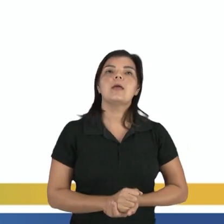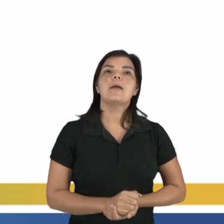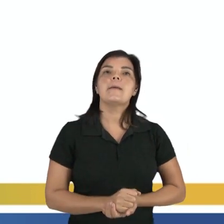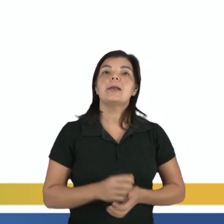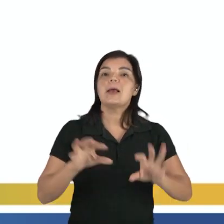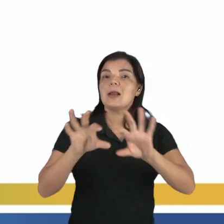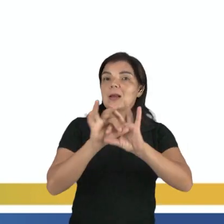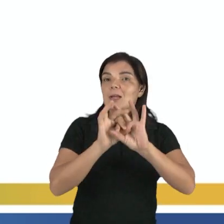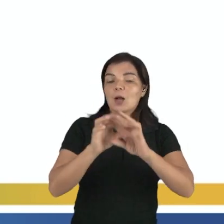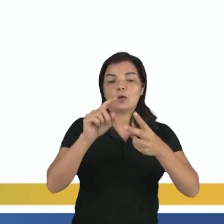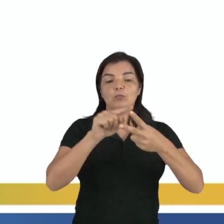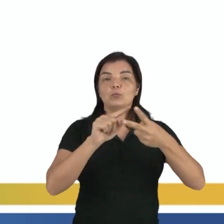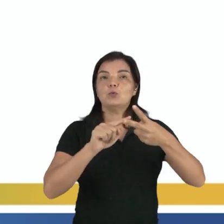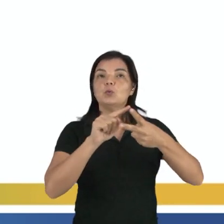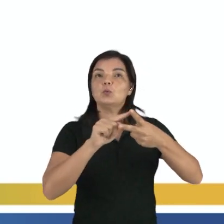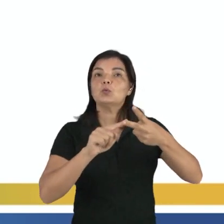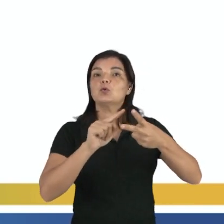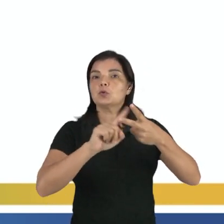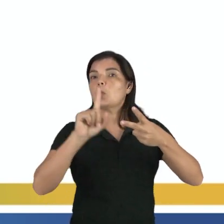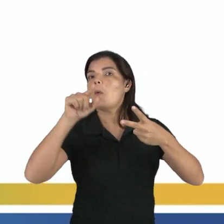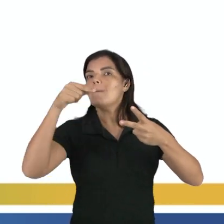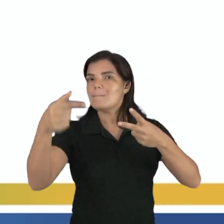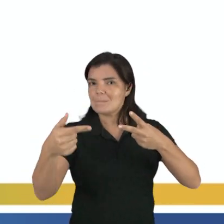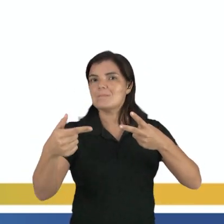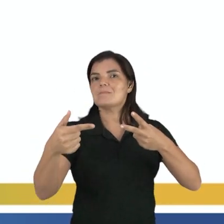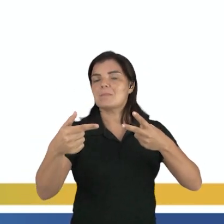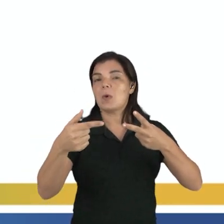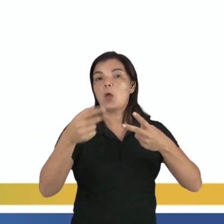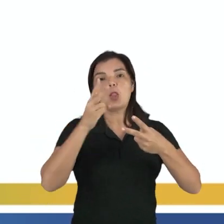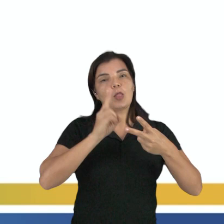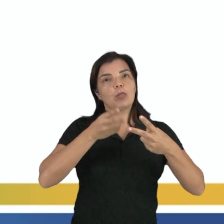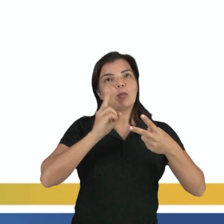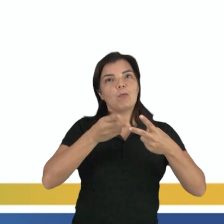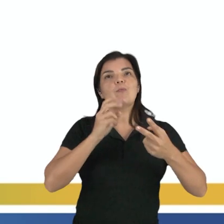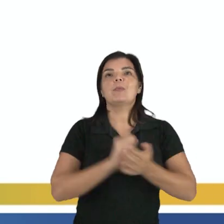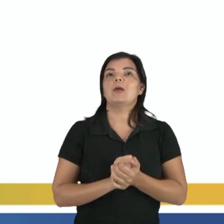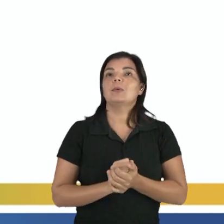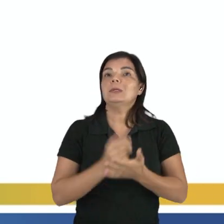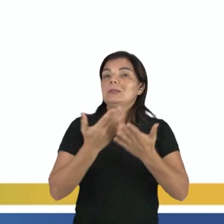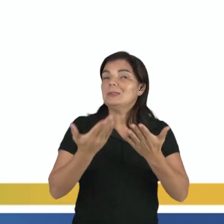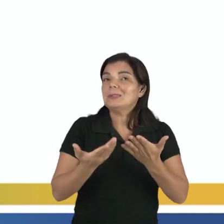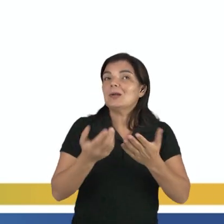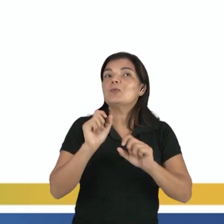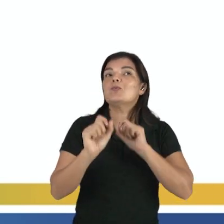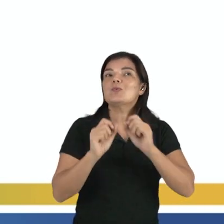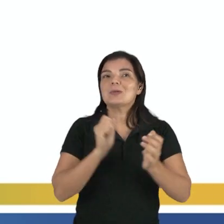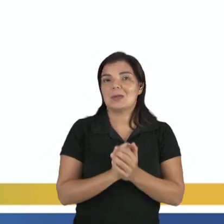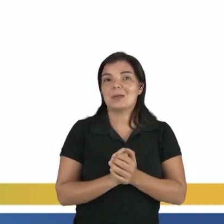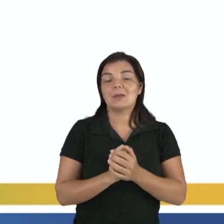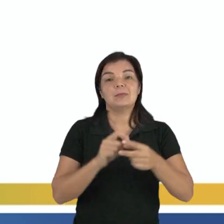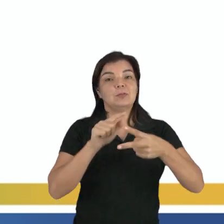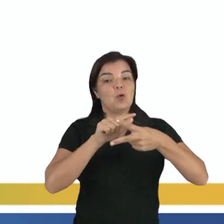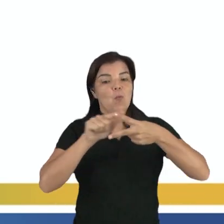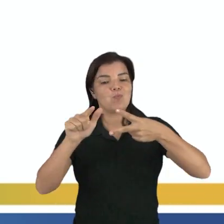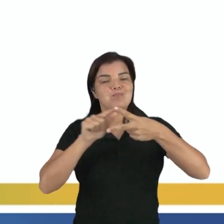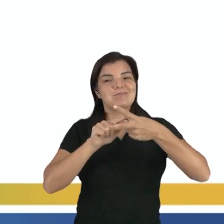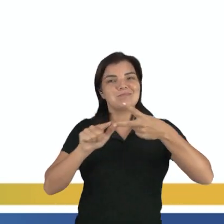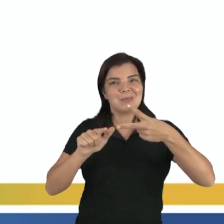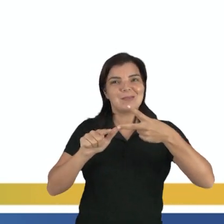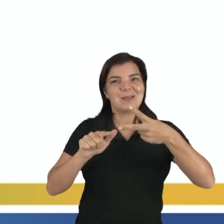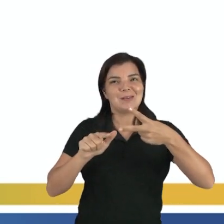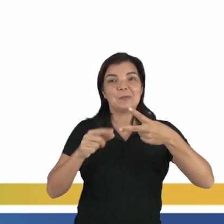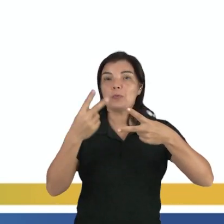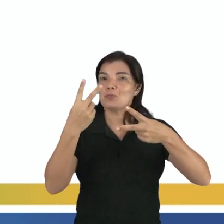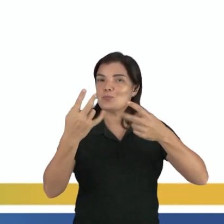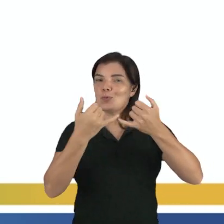a gente vai ligar aqui é dois ou mais aparelhos mesmo terminal e nessa situações que vai estar montando uma associação em